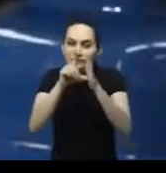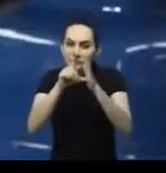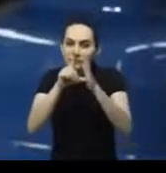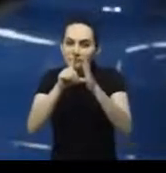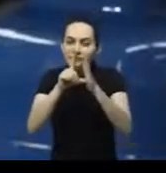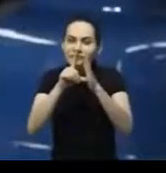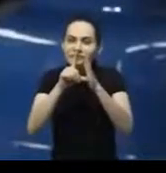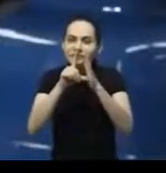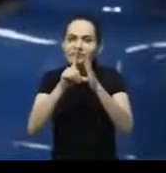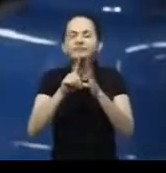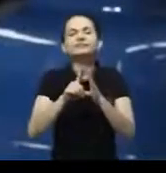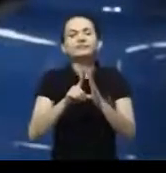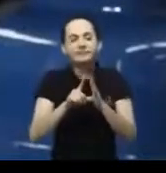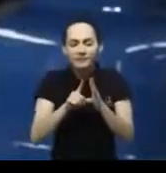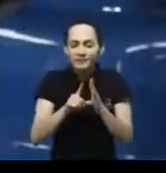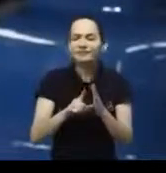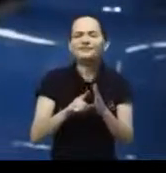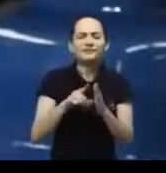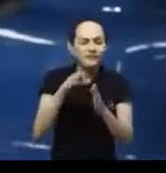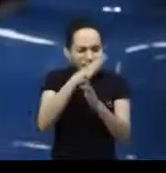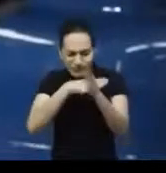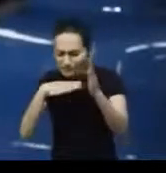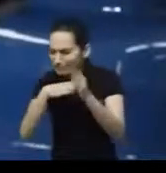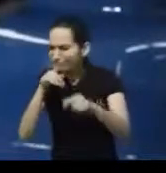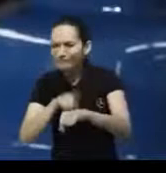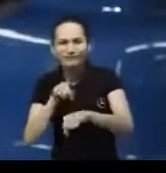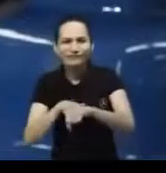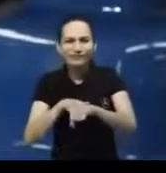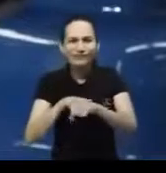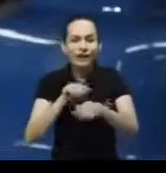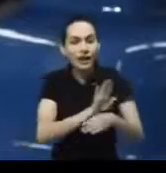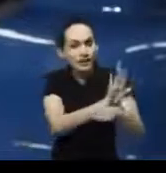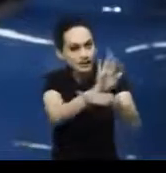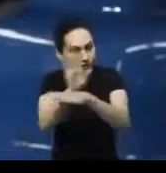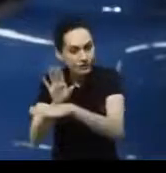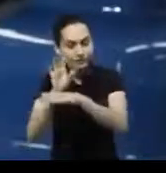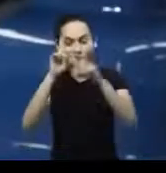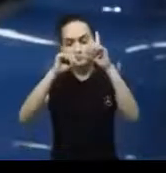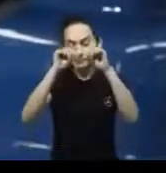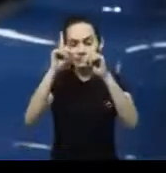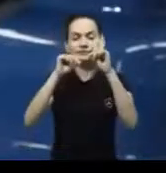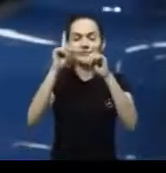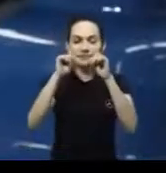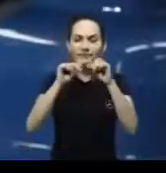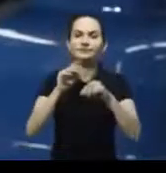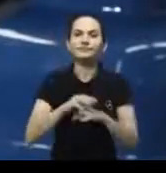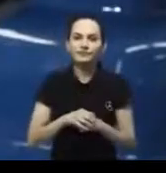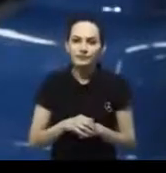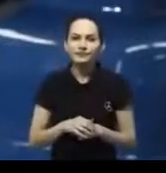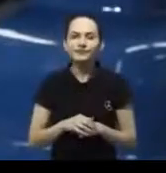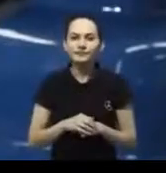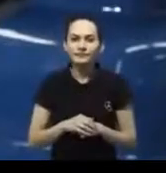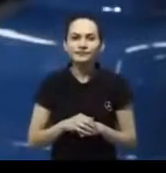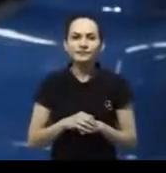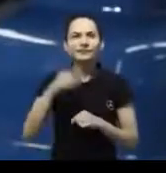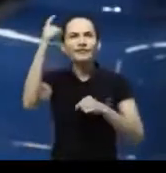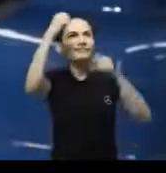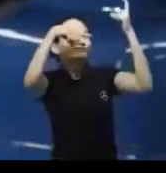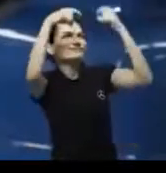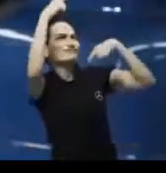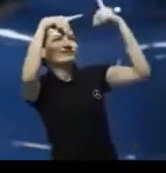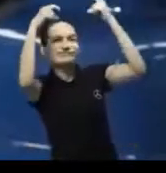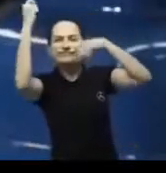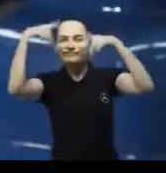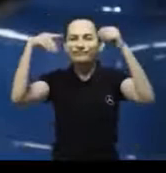concessionárias está esse tempo todo ajudando a marca mercedes-benz a fazer a sua estrela